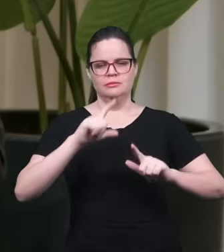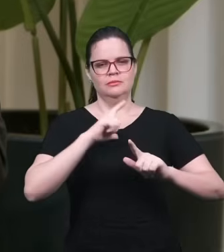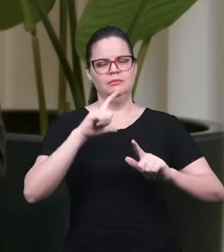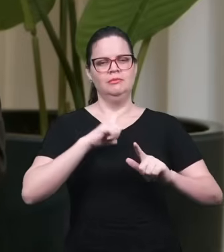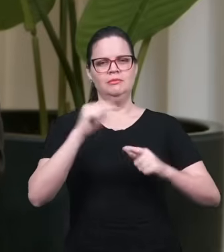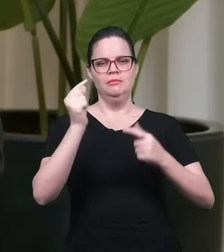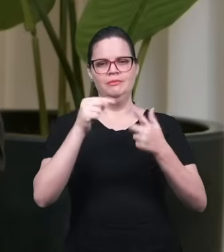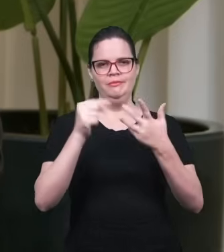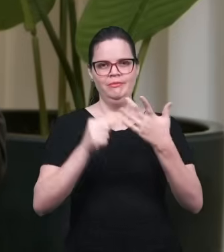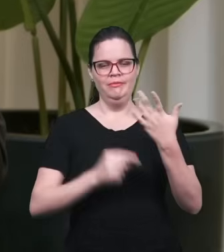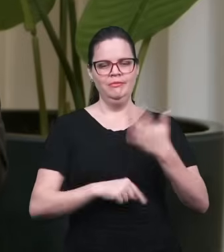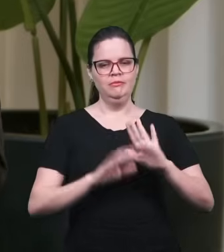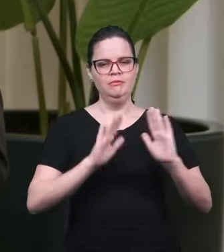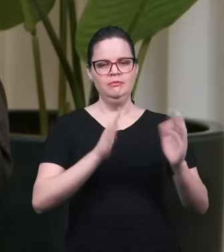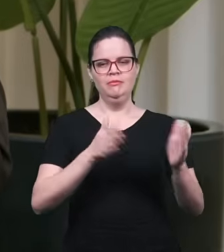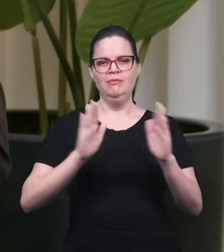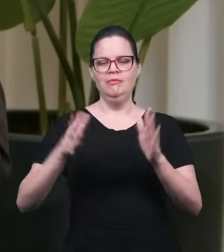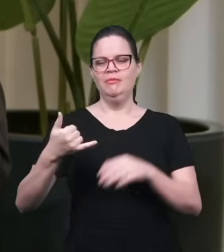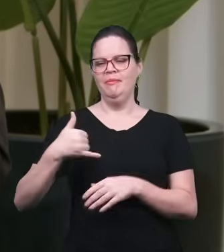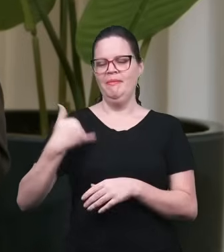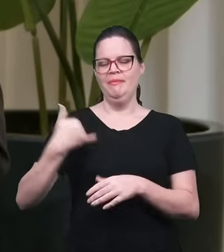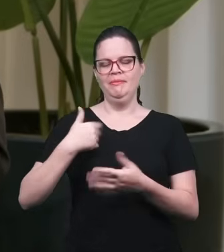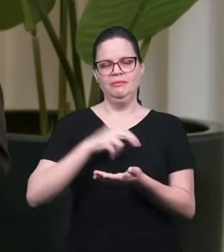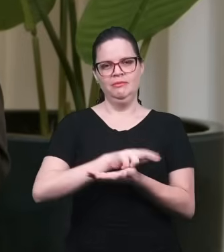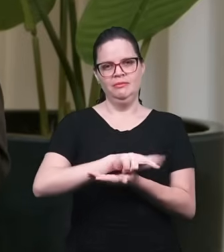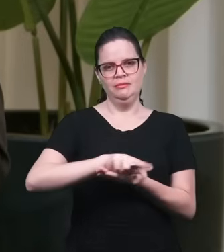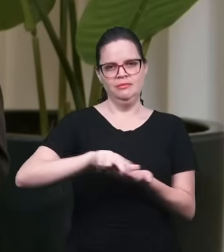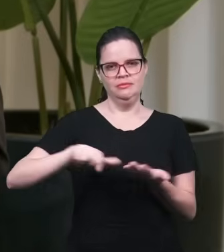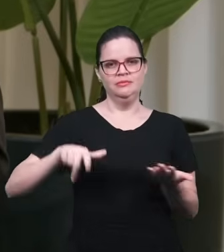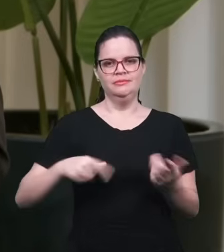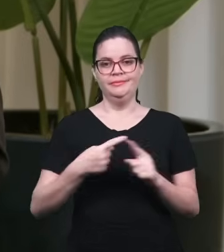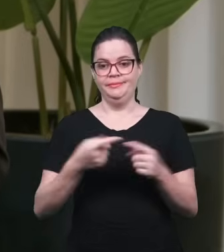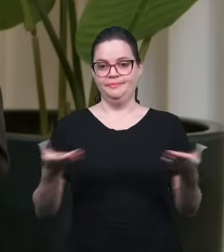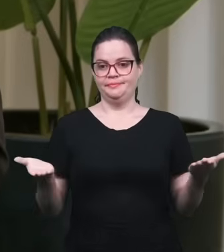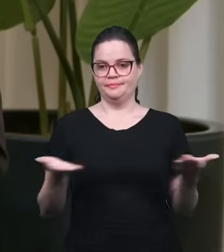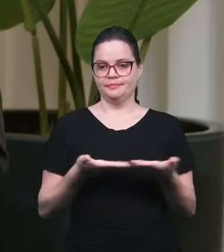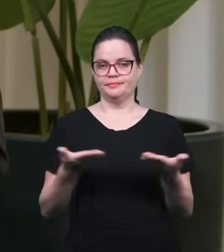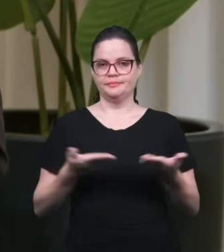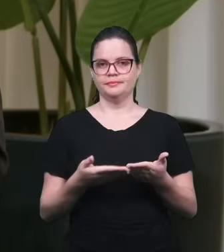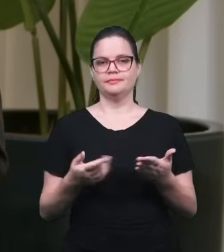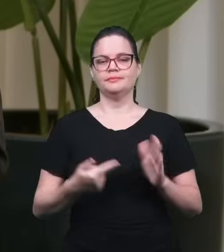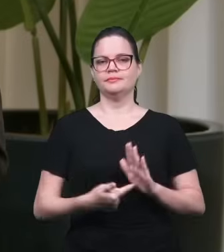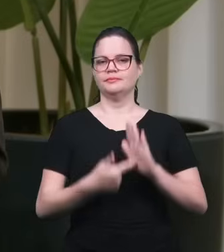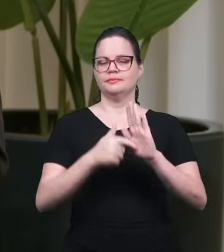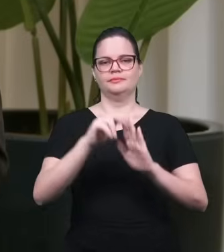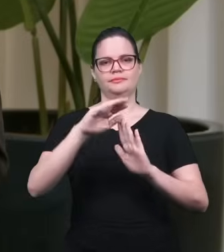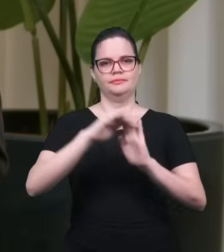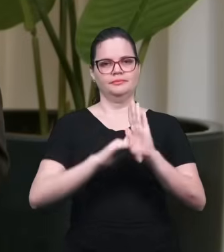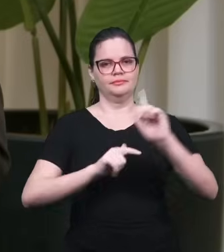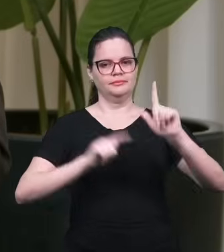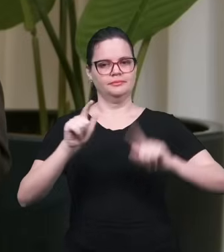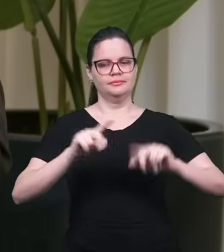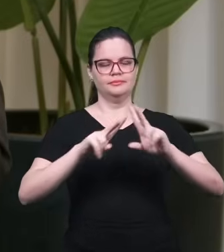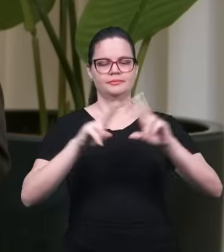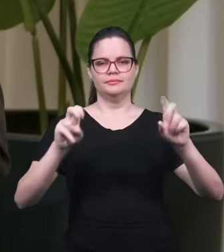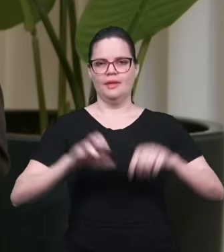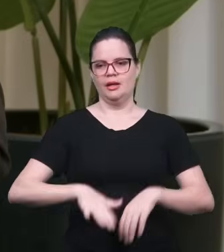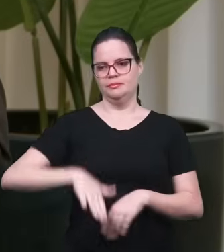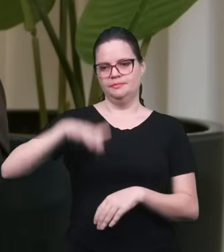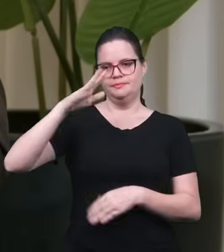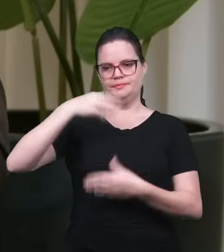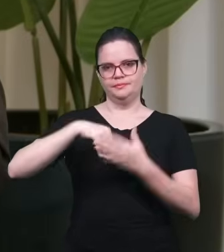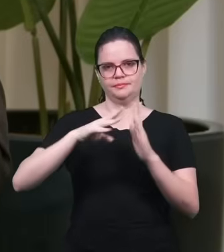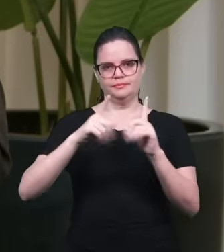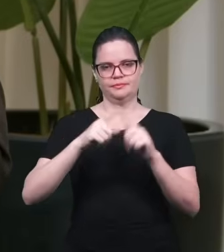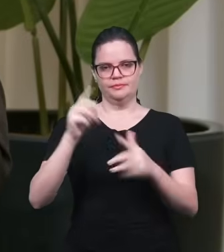atividades, direcionada para todas as idades, e hoje Crescendo na Igreja Cristã Maranata. Recebemos